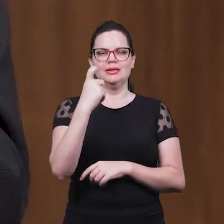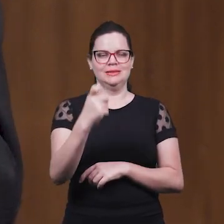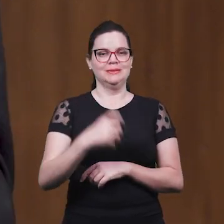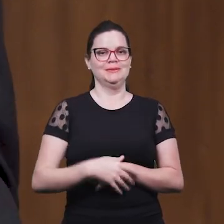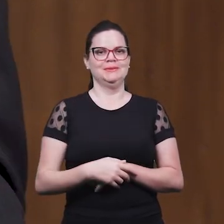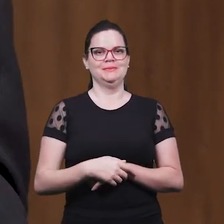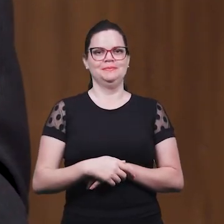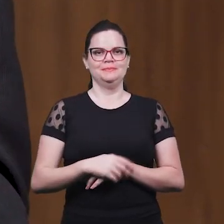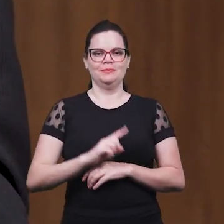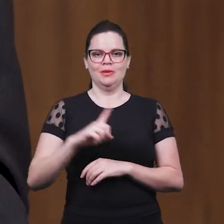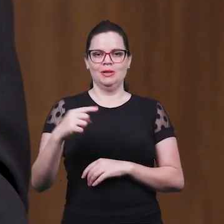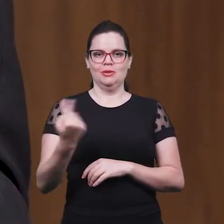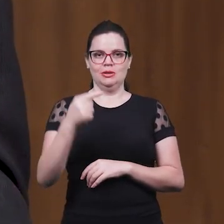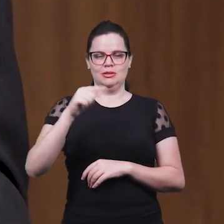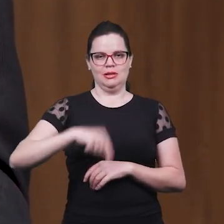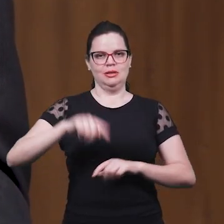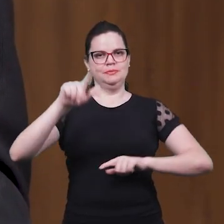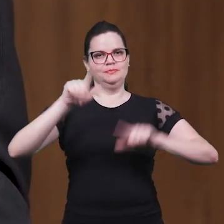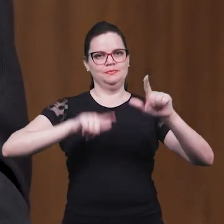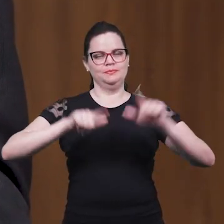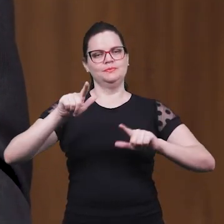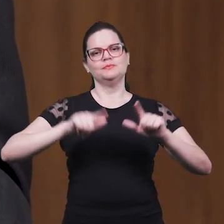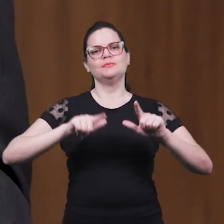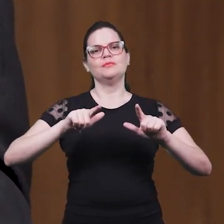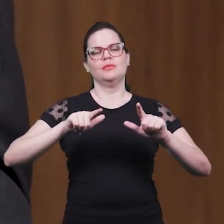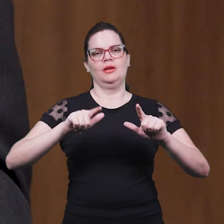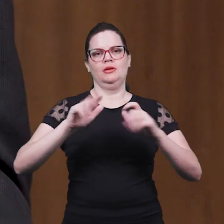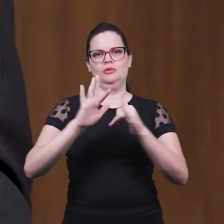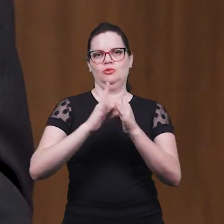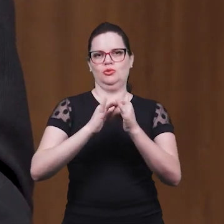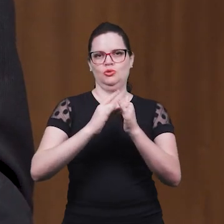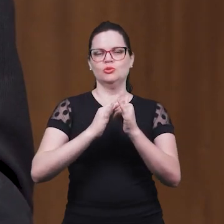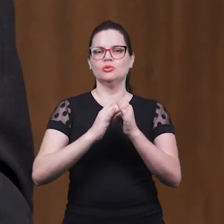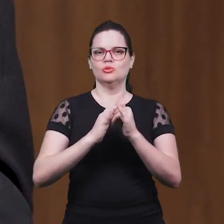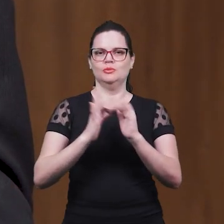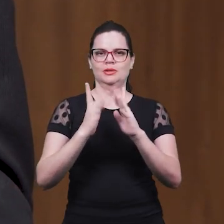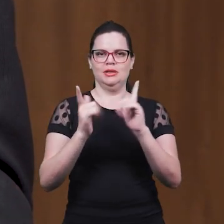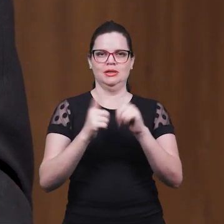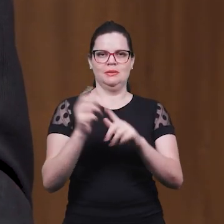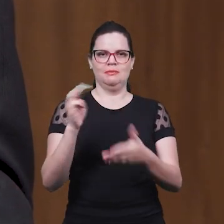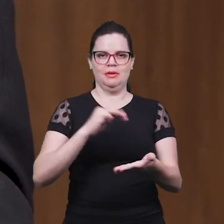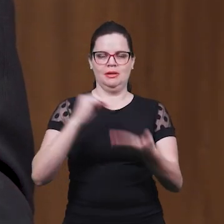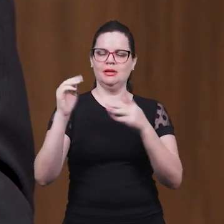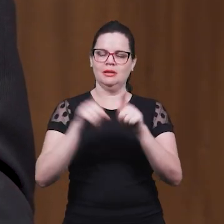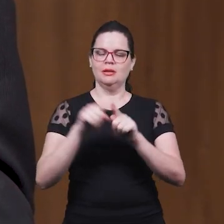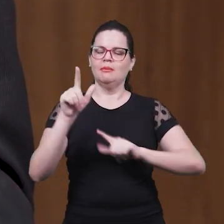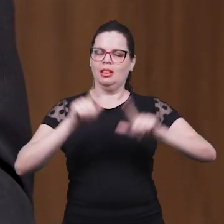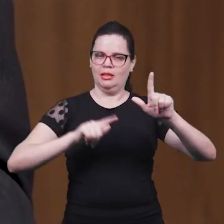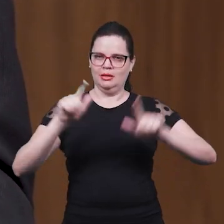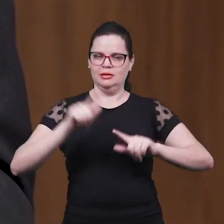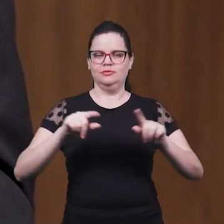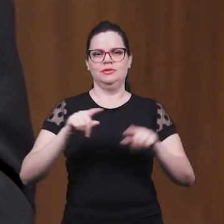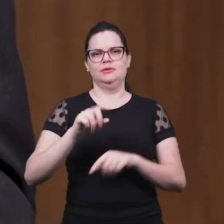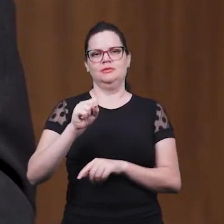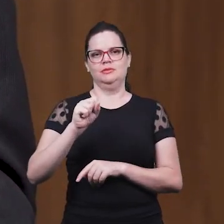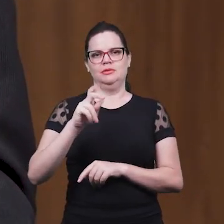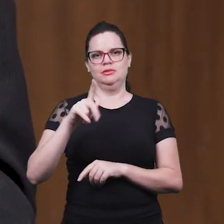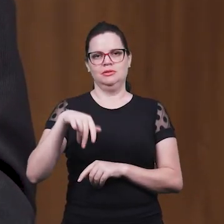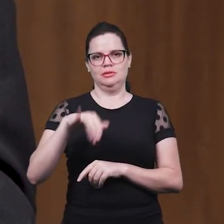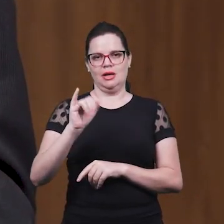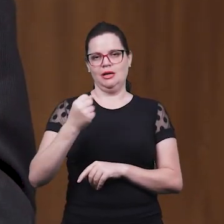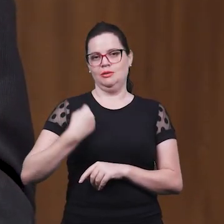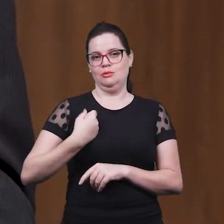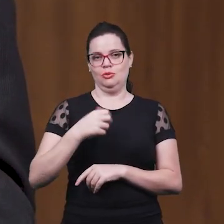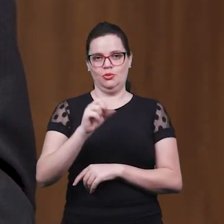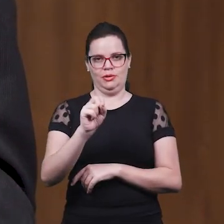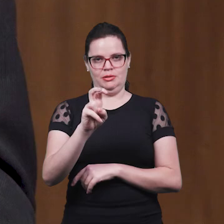estamos transmitindo no canal YouTube da Igreja, oficial da Igreja, também nos canais de televisão, no Sky Livre, canal